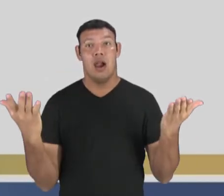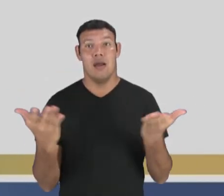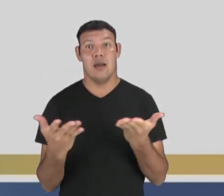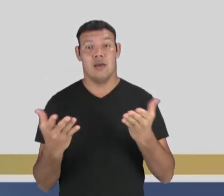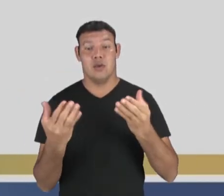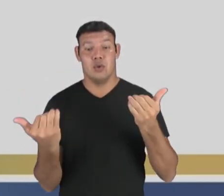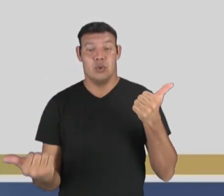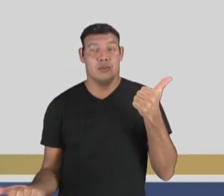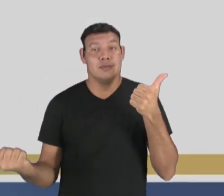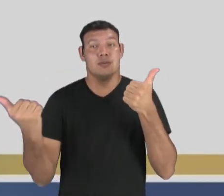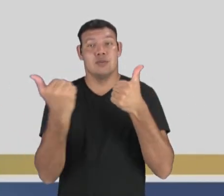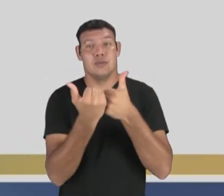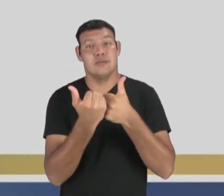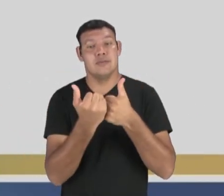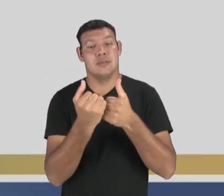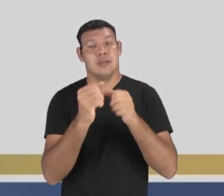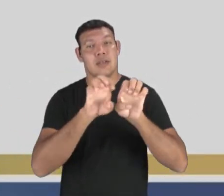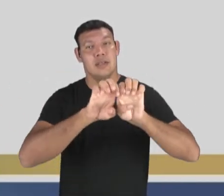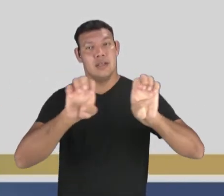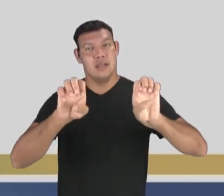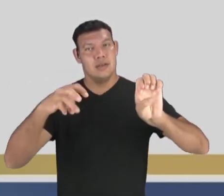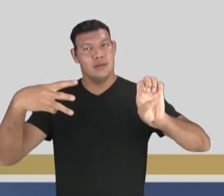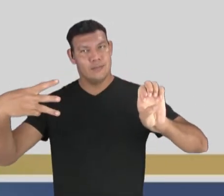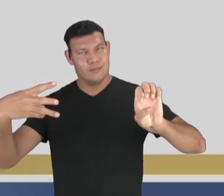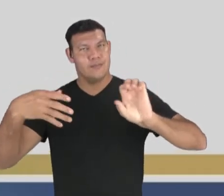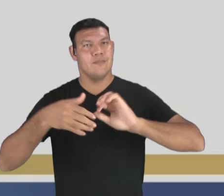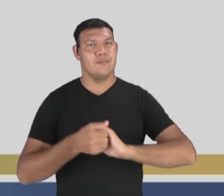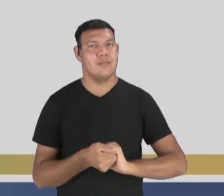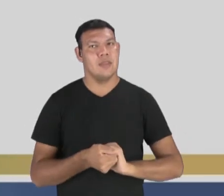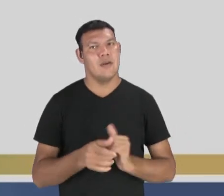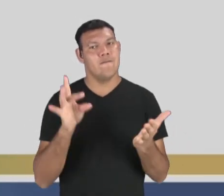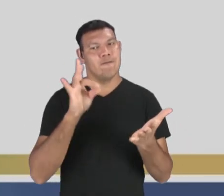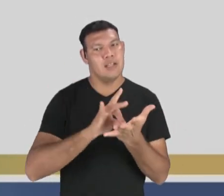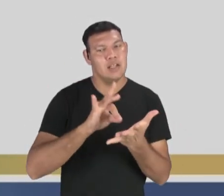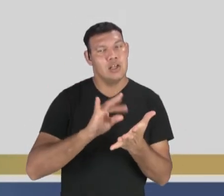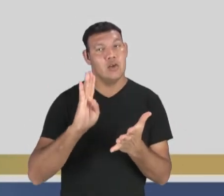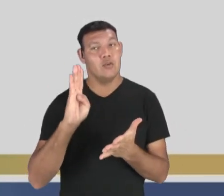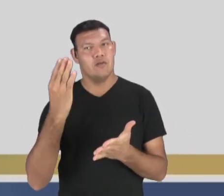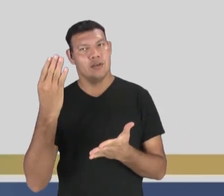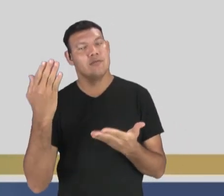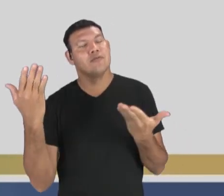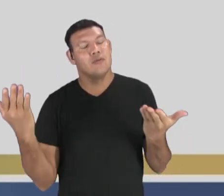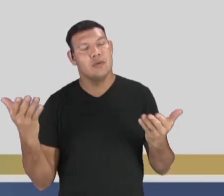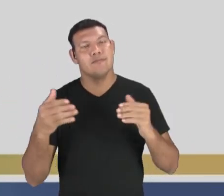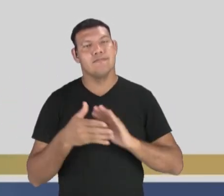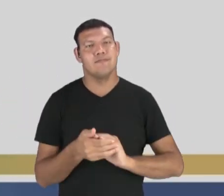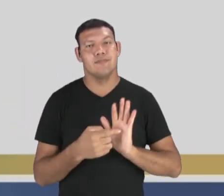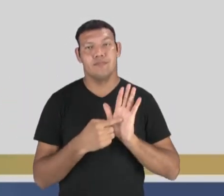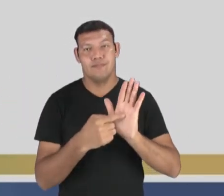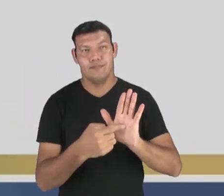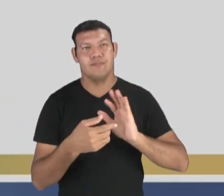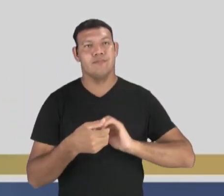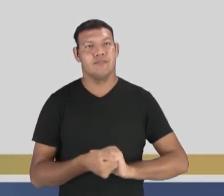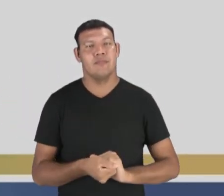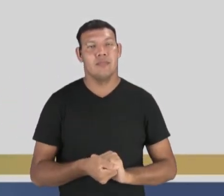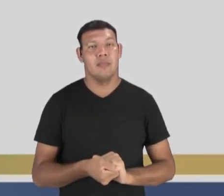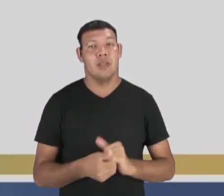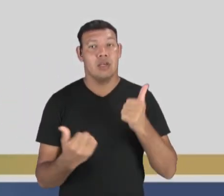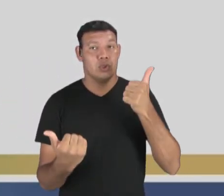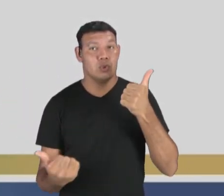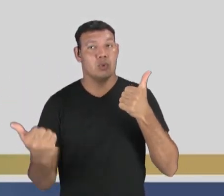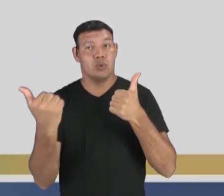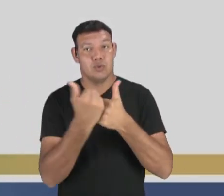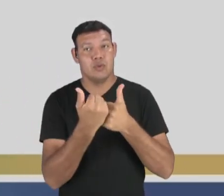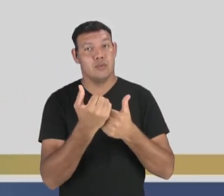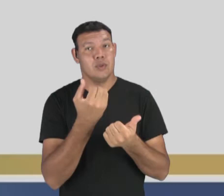vamos ver a última equação, como ela vai reagir em relação a esse terno ordenado. Então, nós vamos substituir os